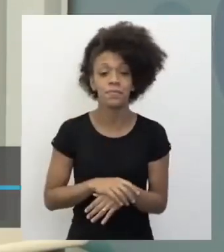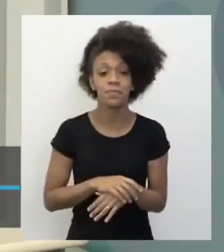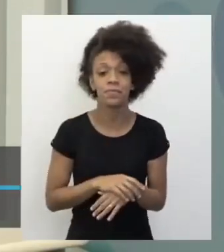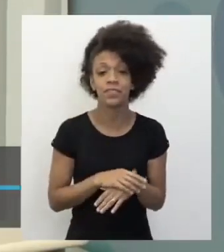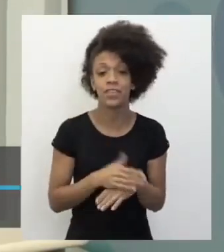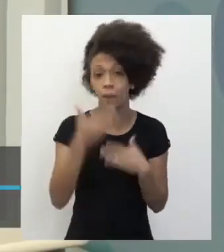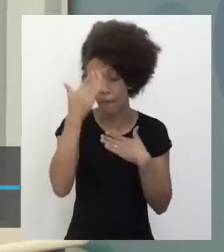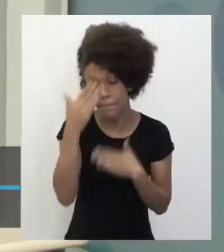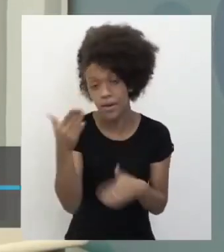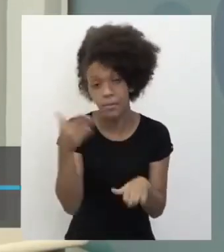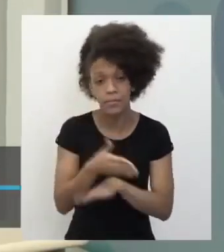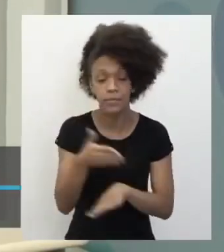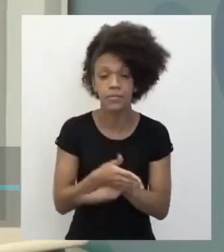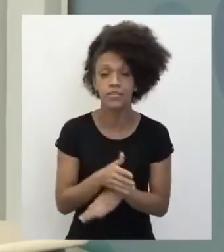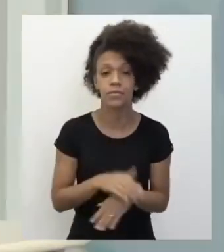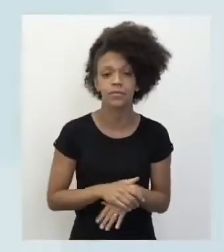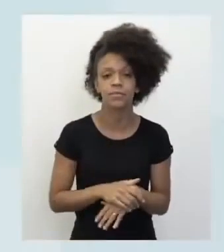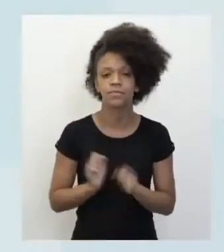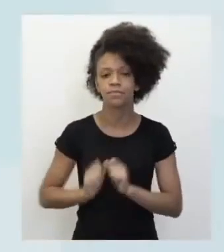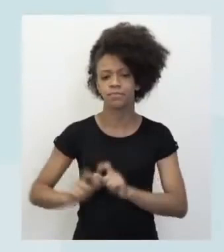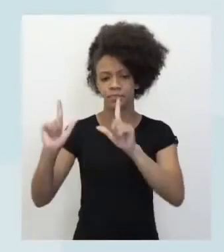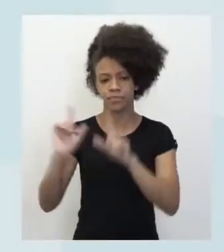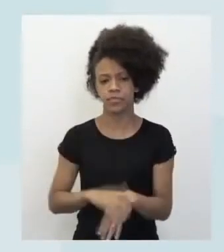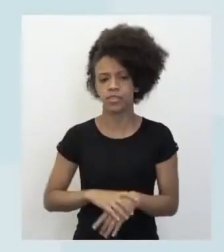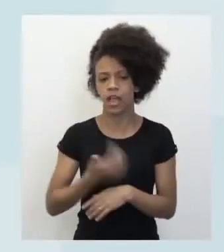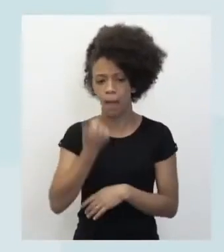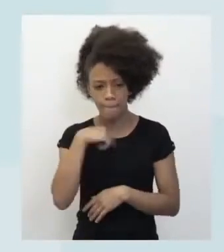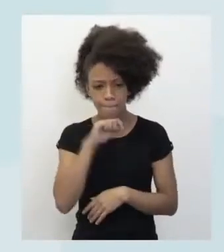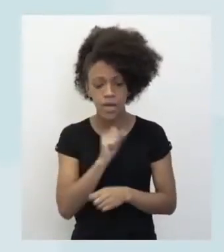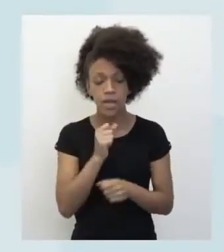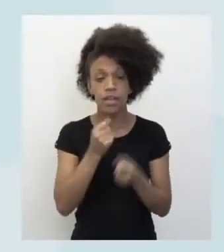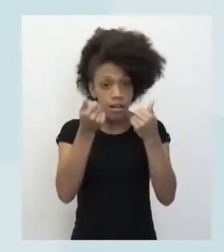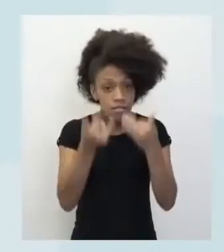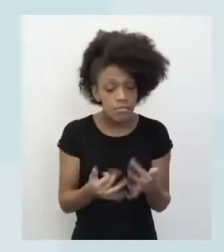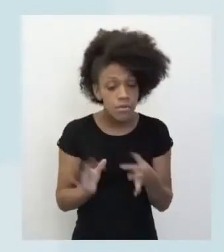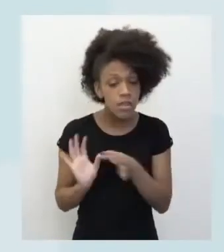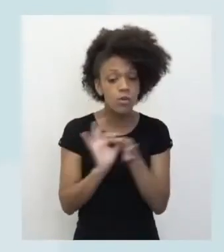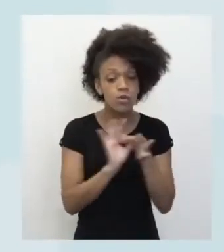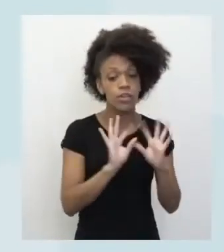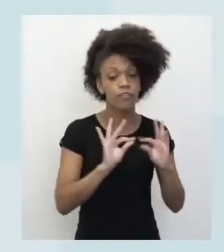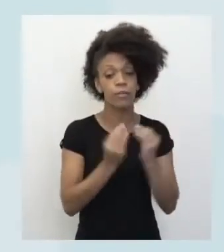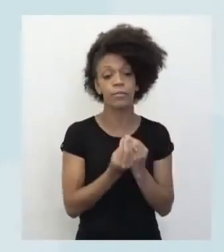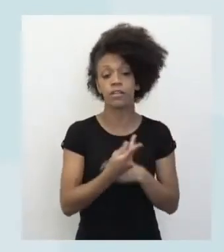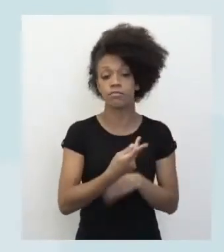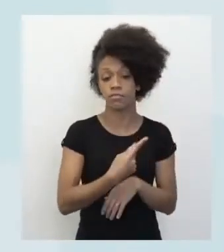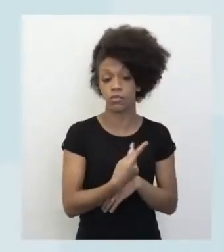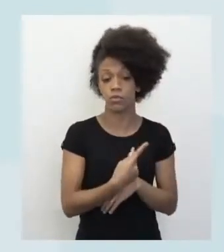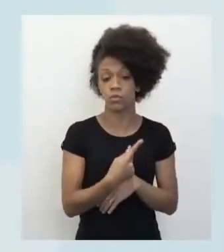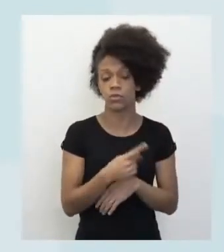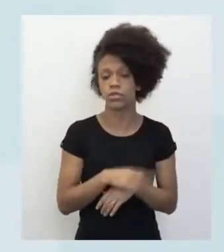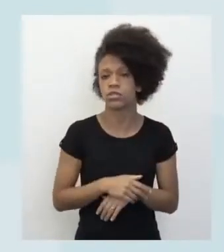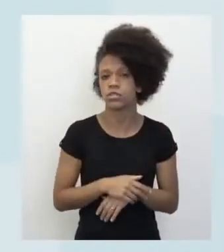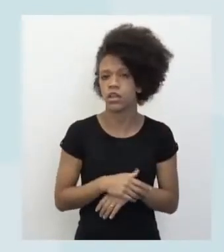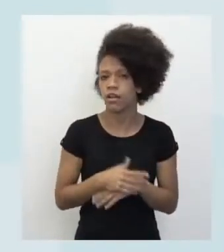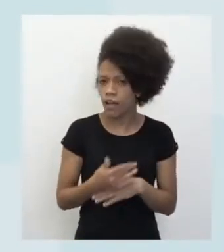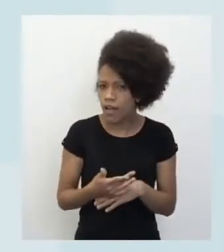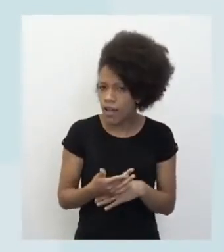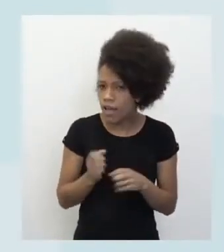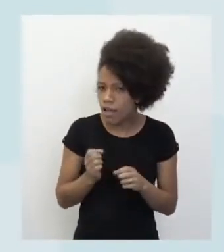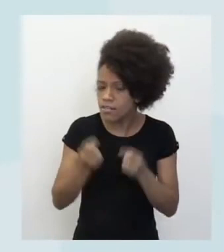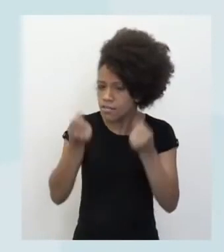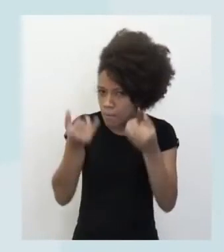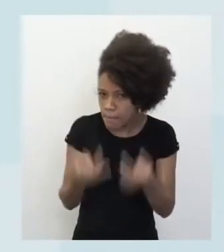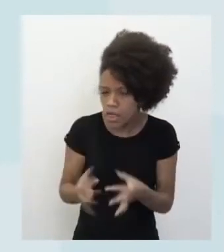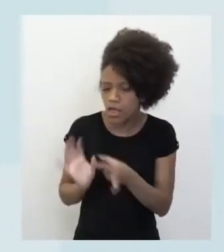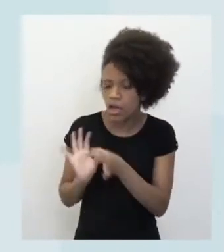pela participação. Vamos lá na tela. A fala da mãe é reveladora do relacionamento familiar entre ambas. A fala das duas revela como